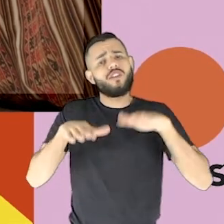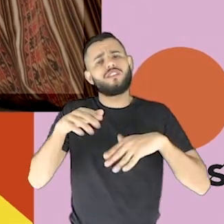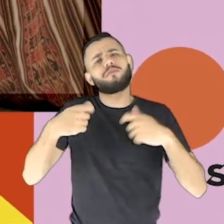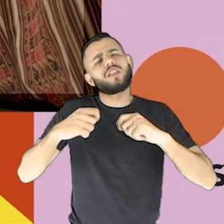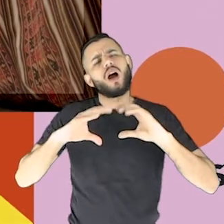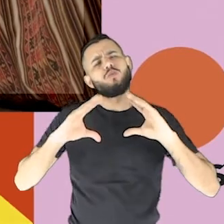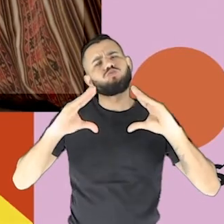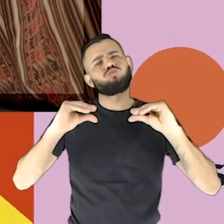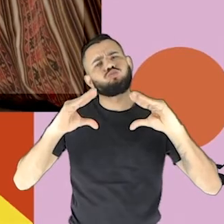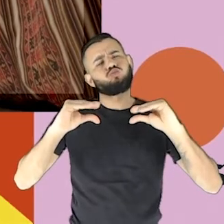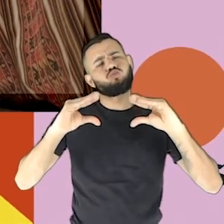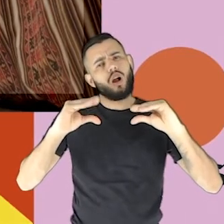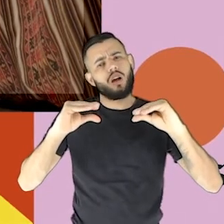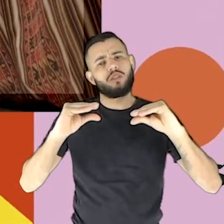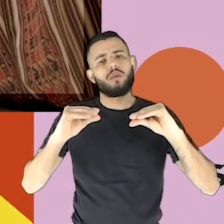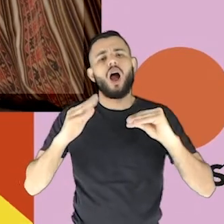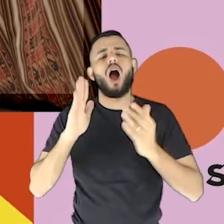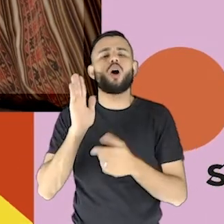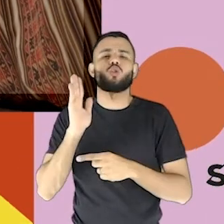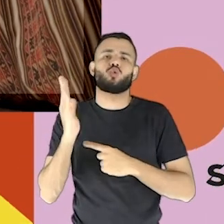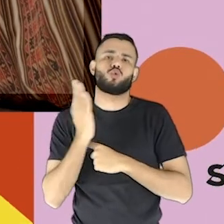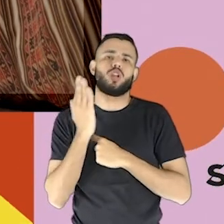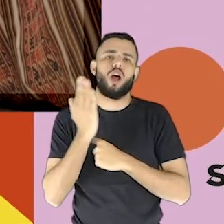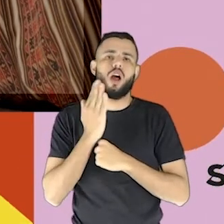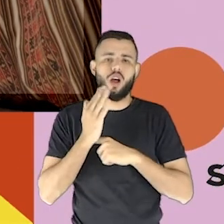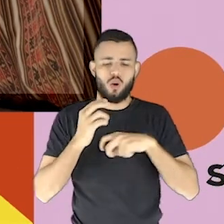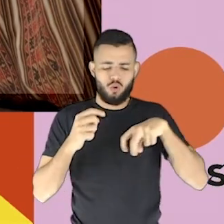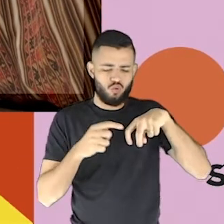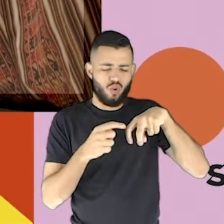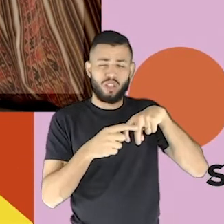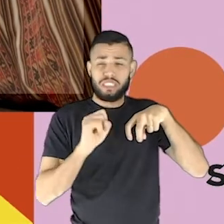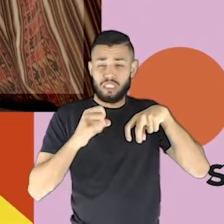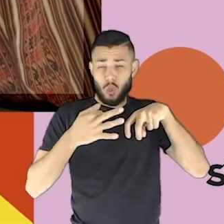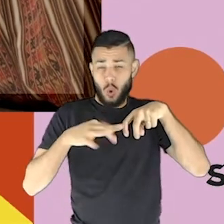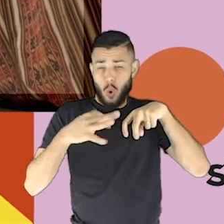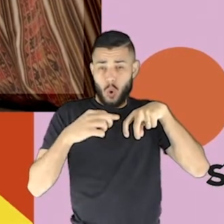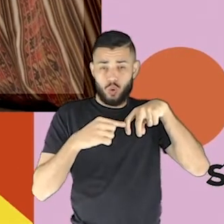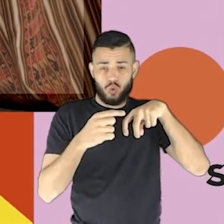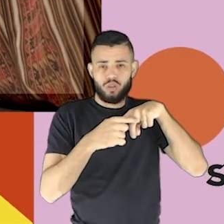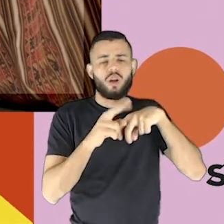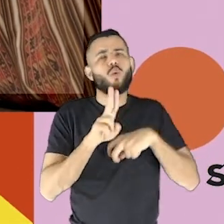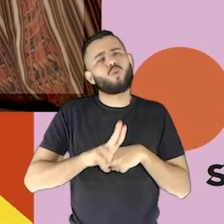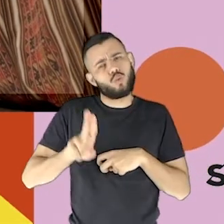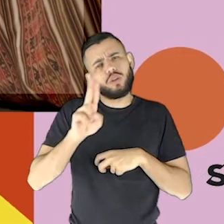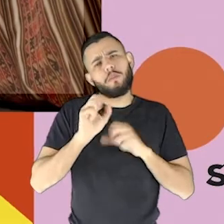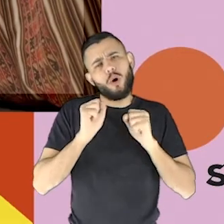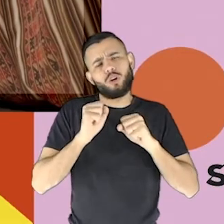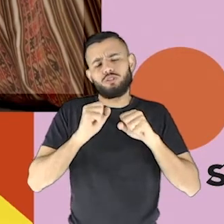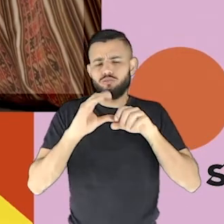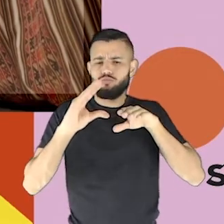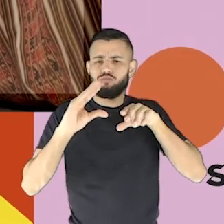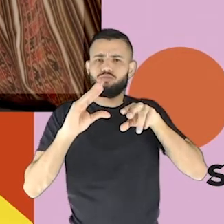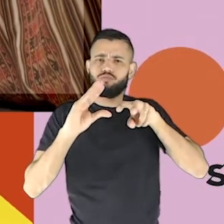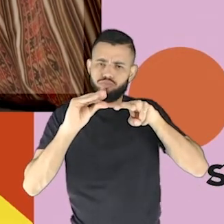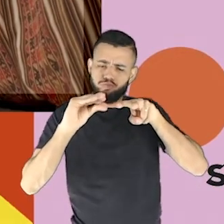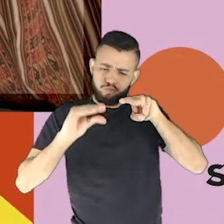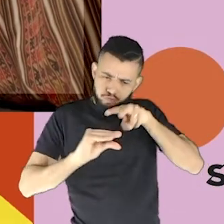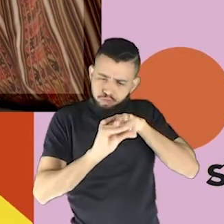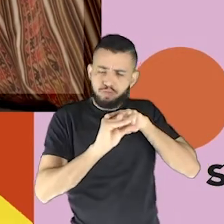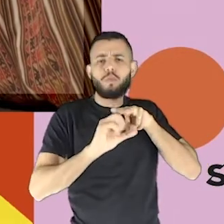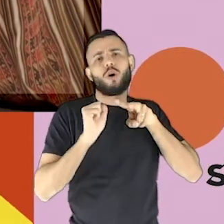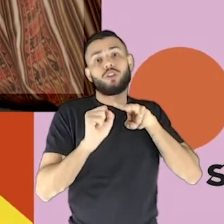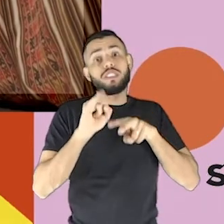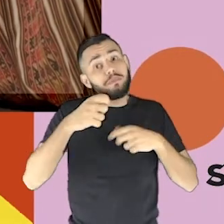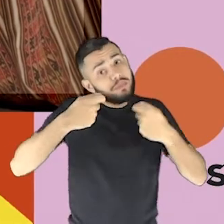almofadinha para apoiar no joelho. Se você tiver qualquer desconforto no joelho, use a almofada, não tem problema. Deixa ela do lado, caso for